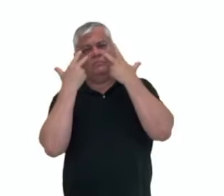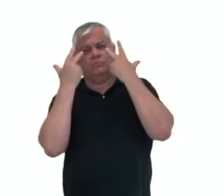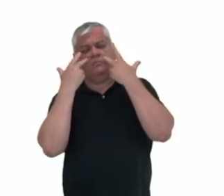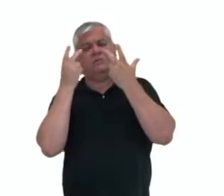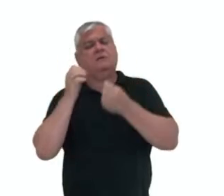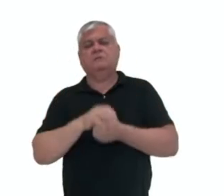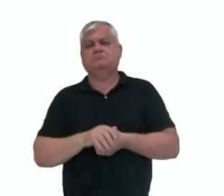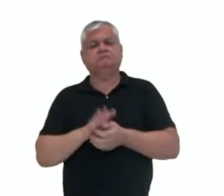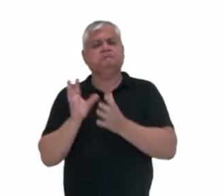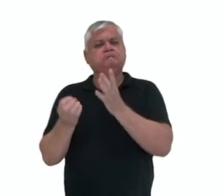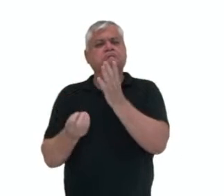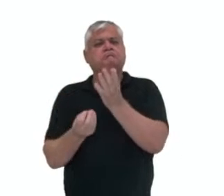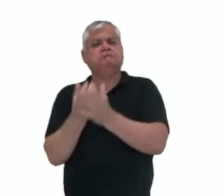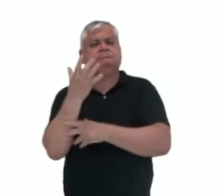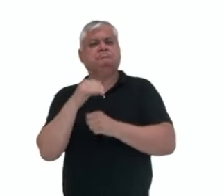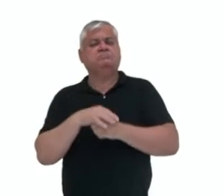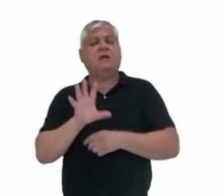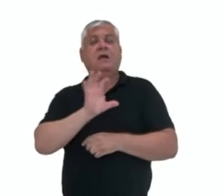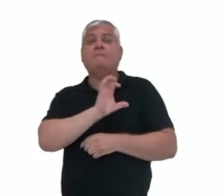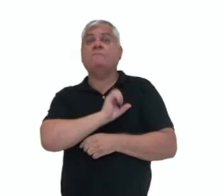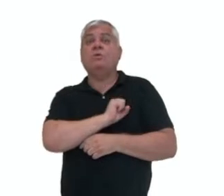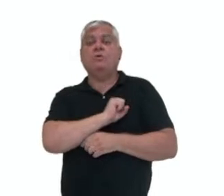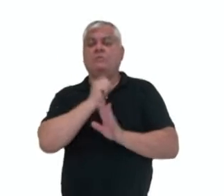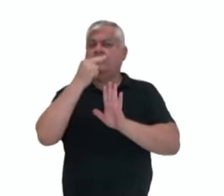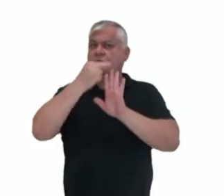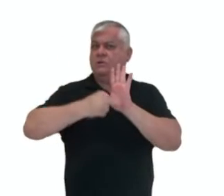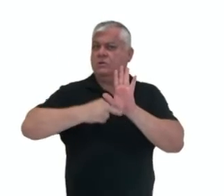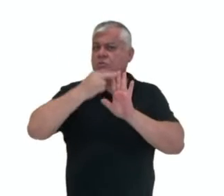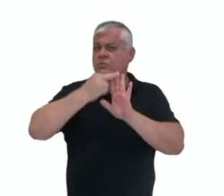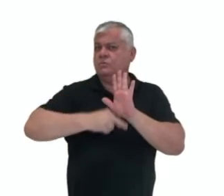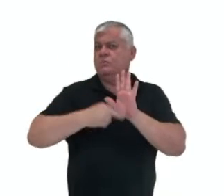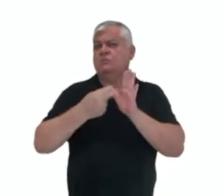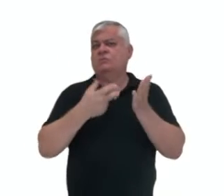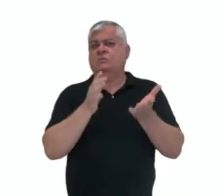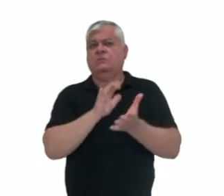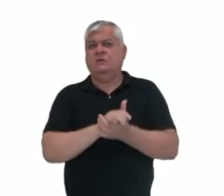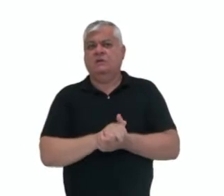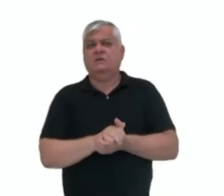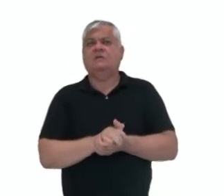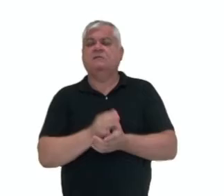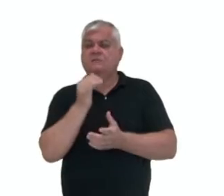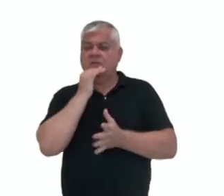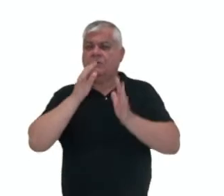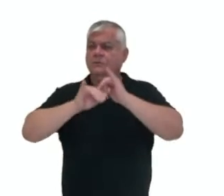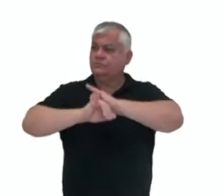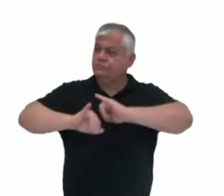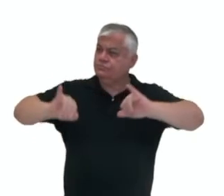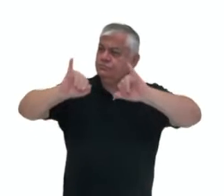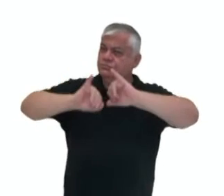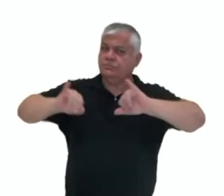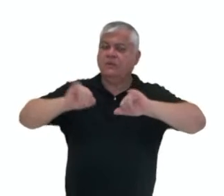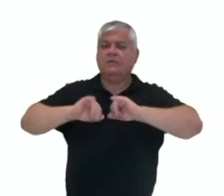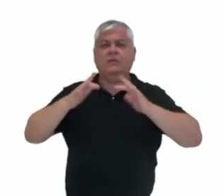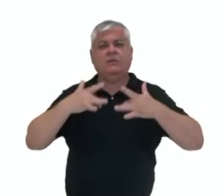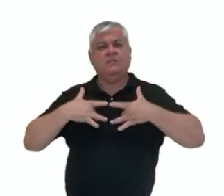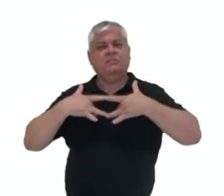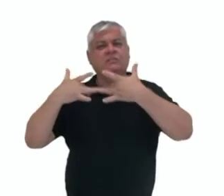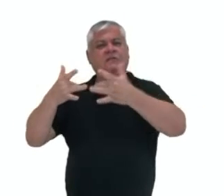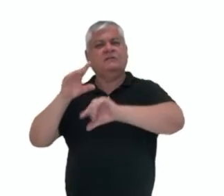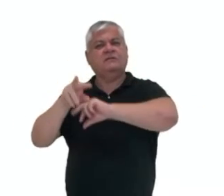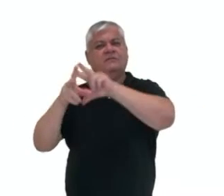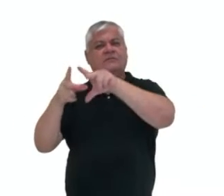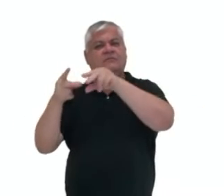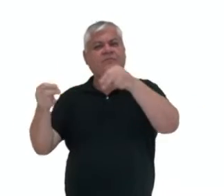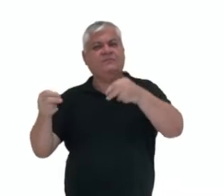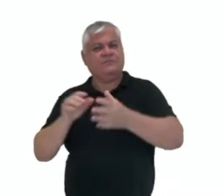surgiu, a paixão pela leitura intitulada, ó, a campanha Eu Te Dedico. E o que